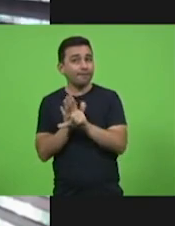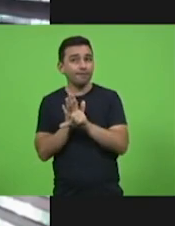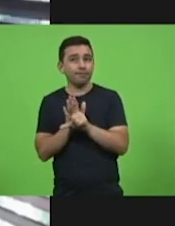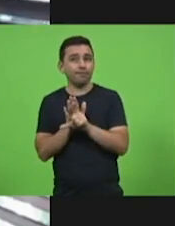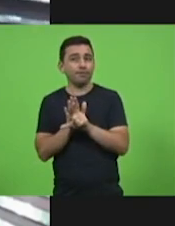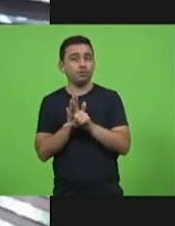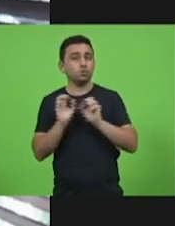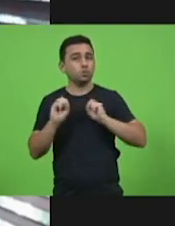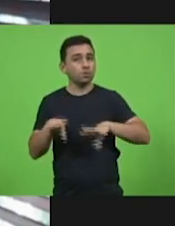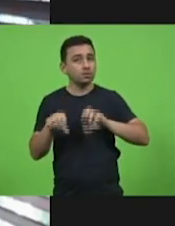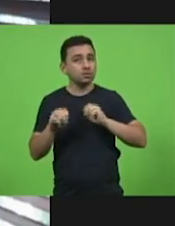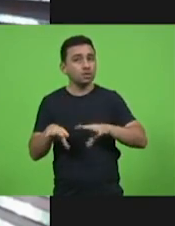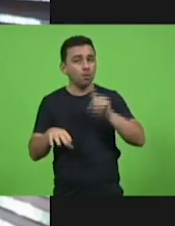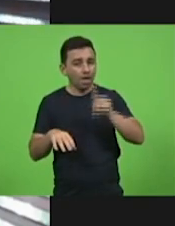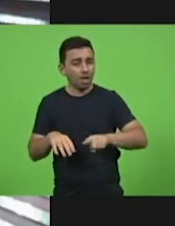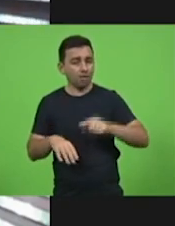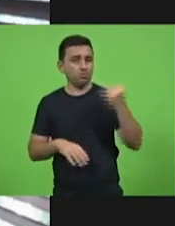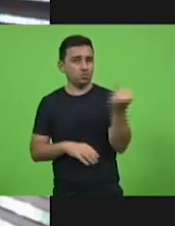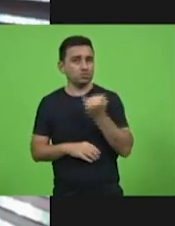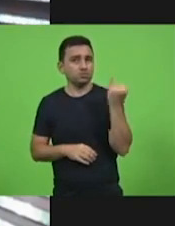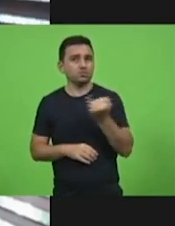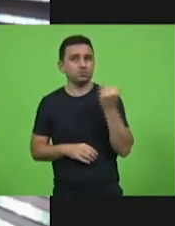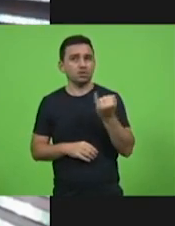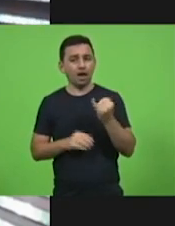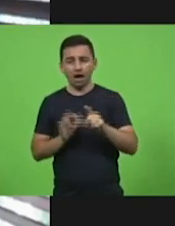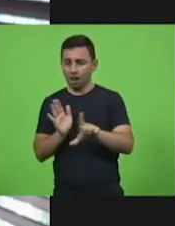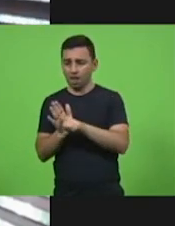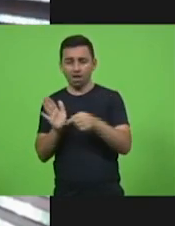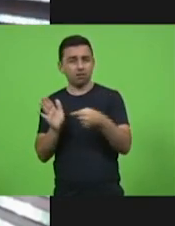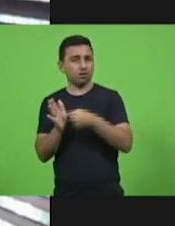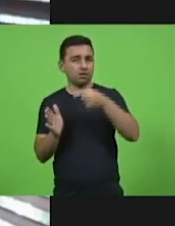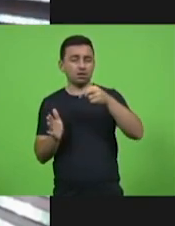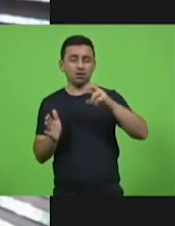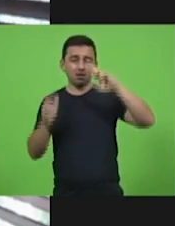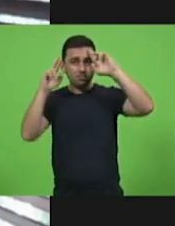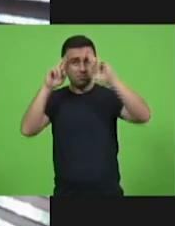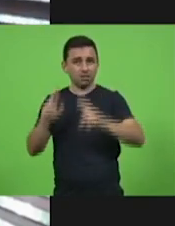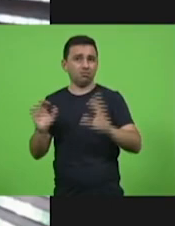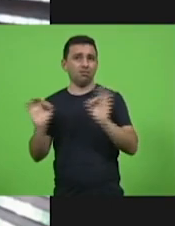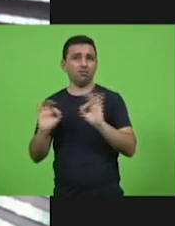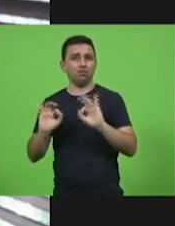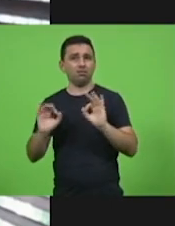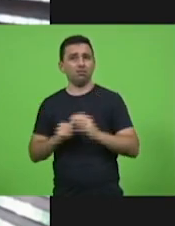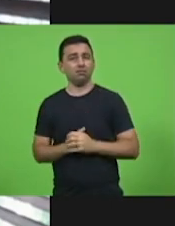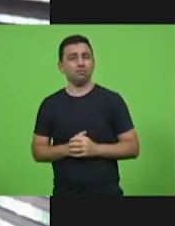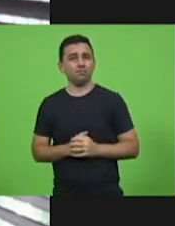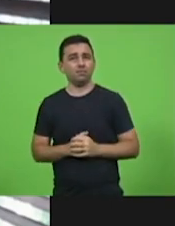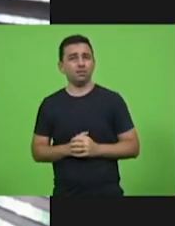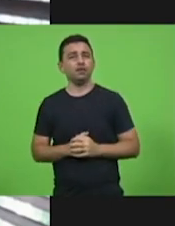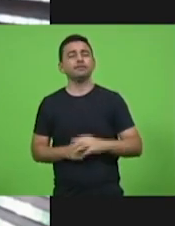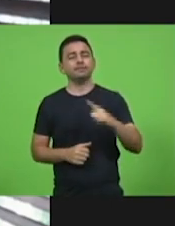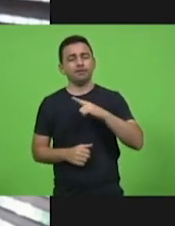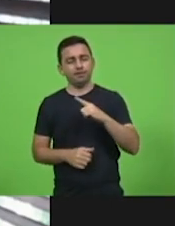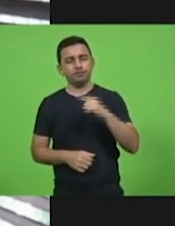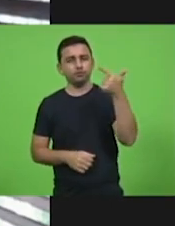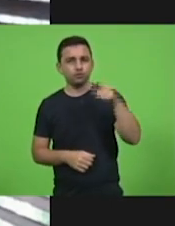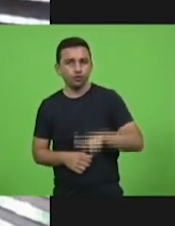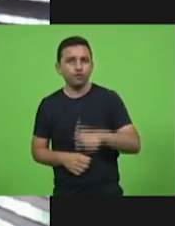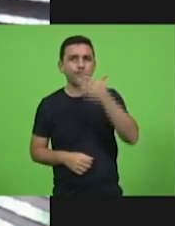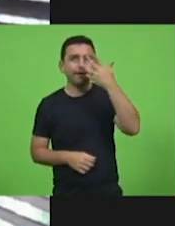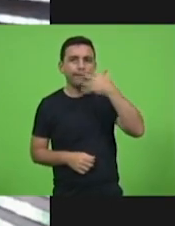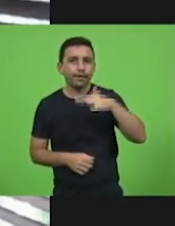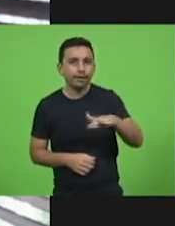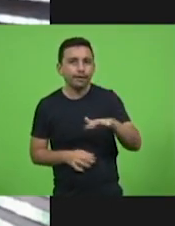educação uma atividade essencial e essa lei não foi respeitada. E nós temos, mais uma vez, as crianças